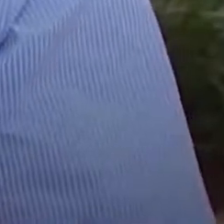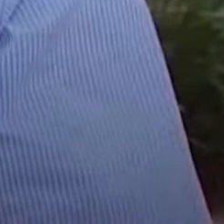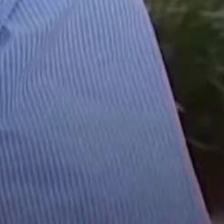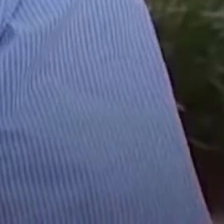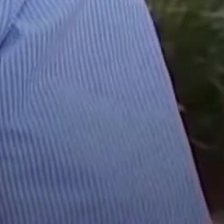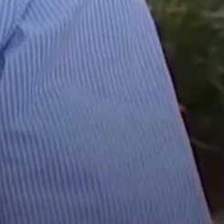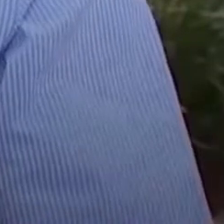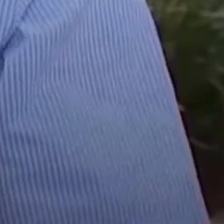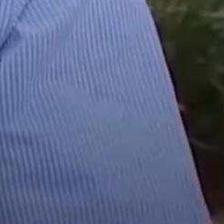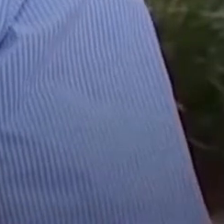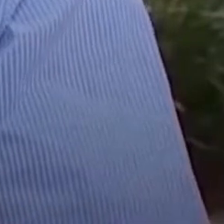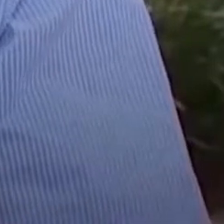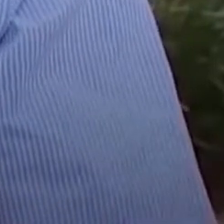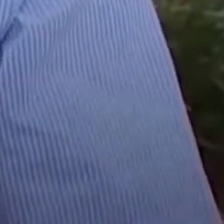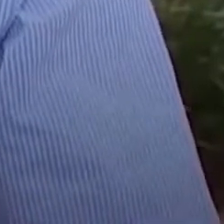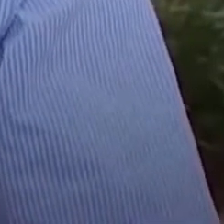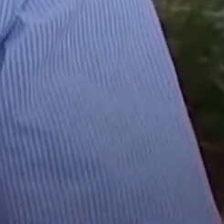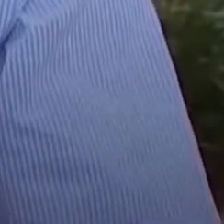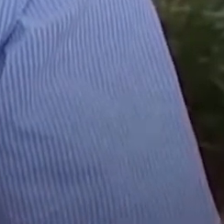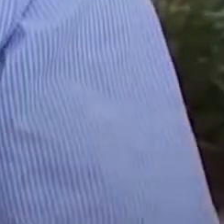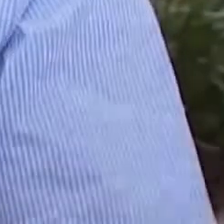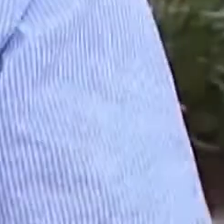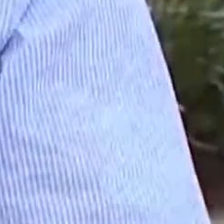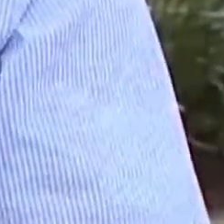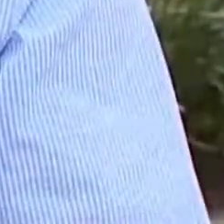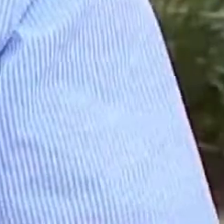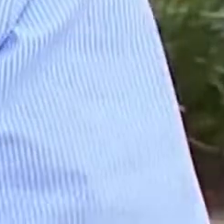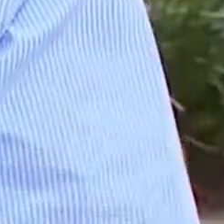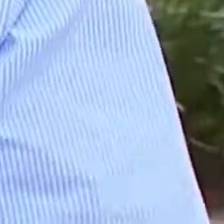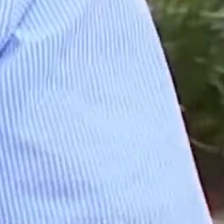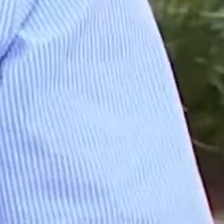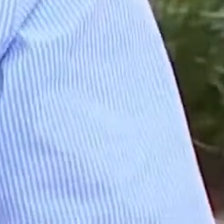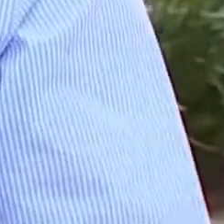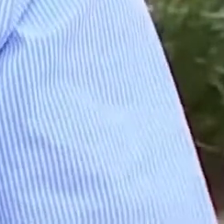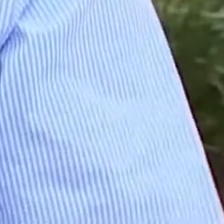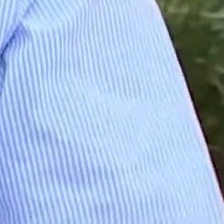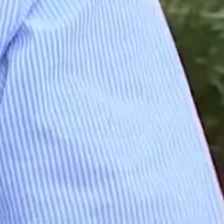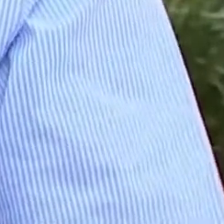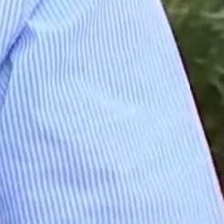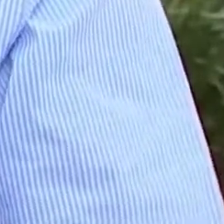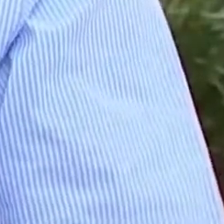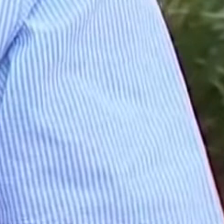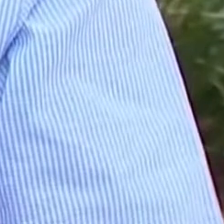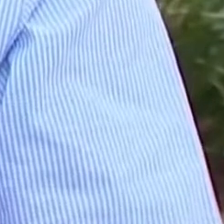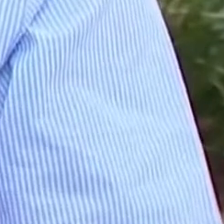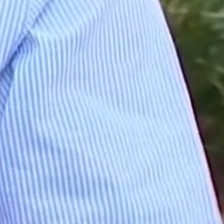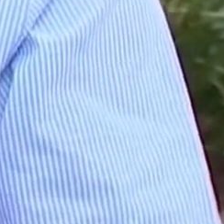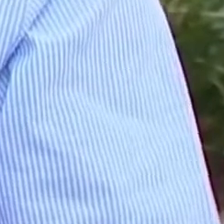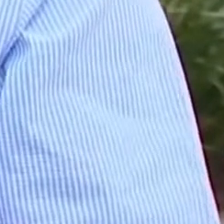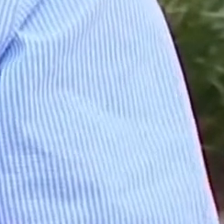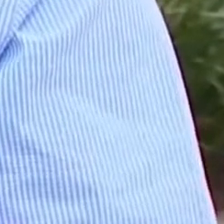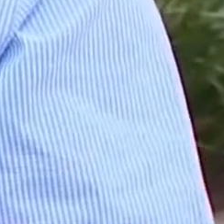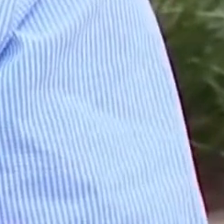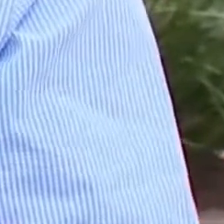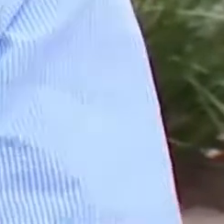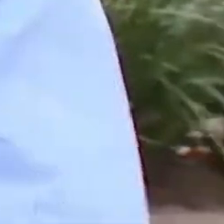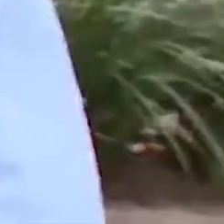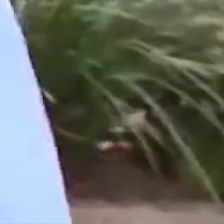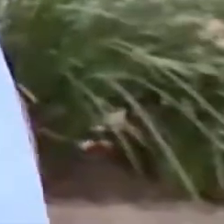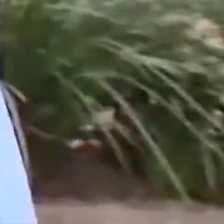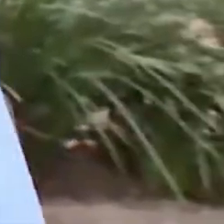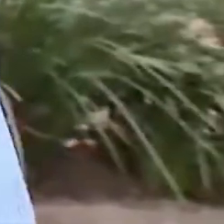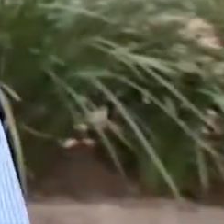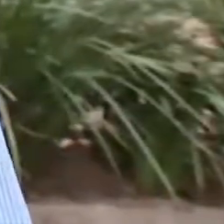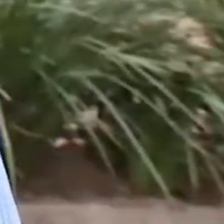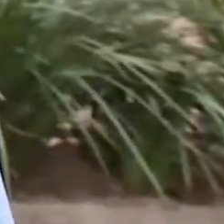né, de pessoas que brincam, em especial crianças, né, no playground. Então a troca da areia ela se fez